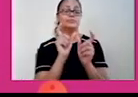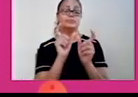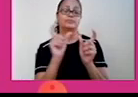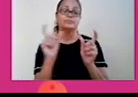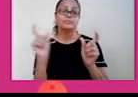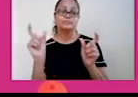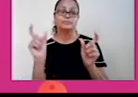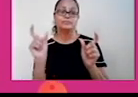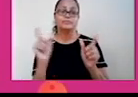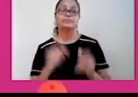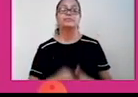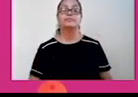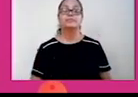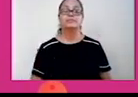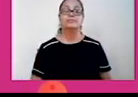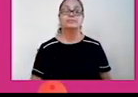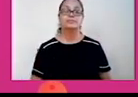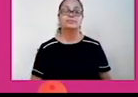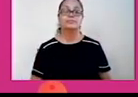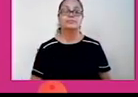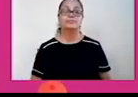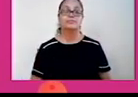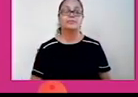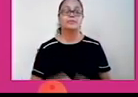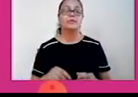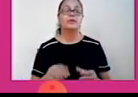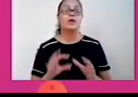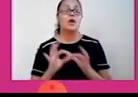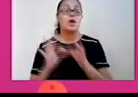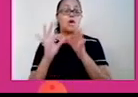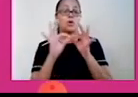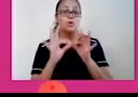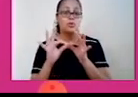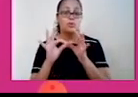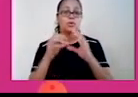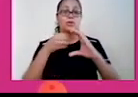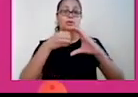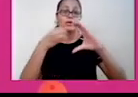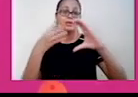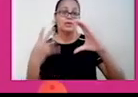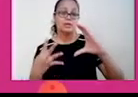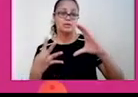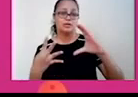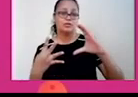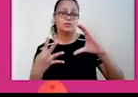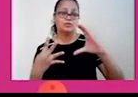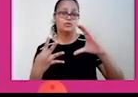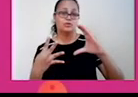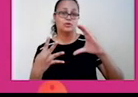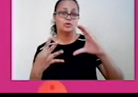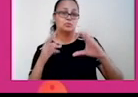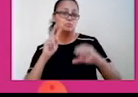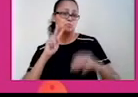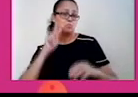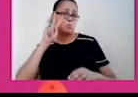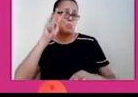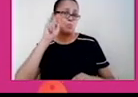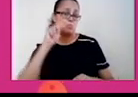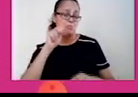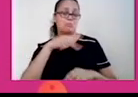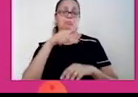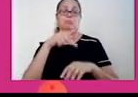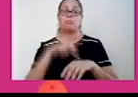nome oficial da China. A China ela reúne a maior parte das características de uma superpotência, né? De um país